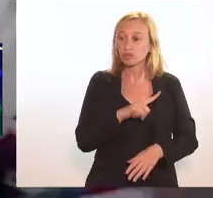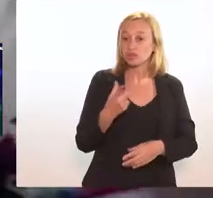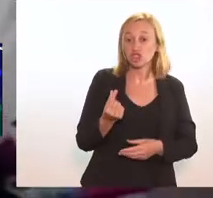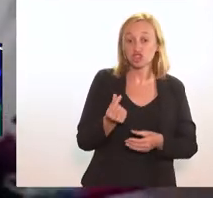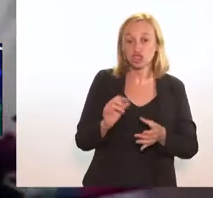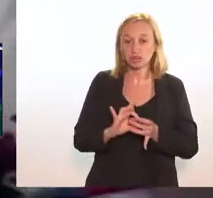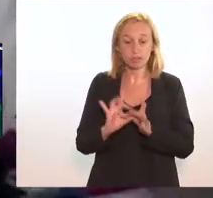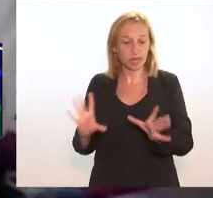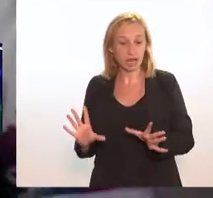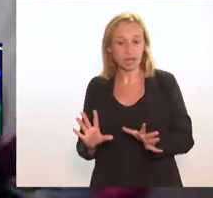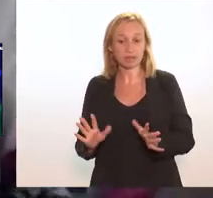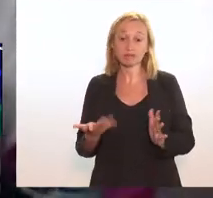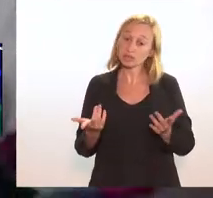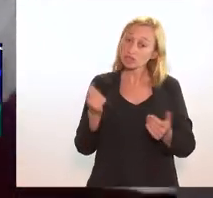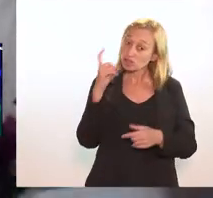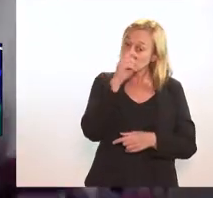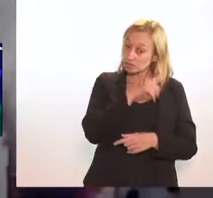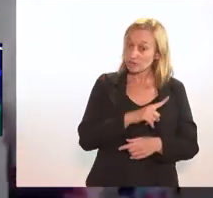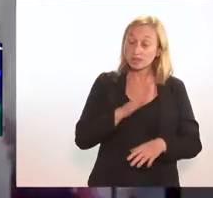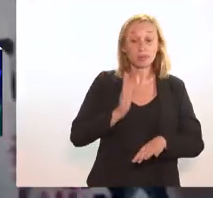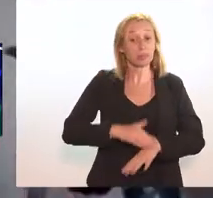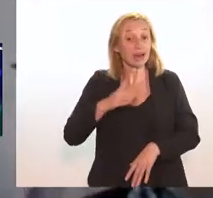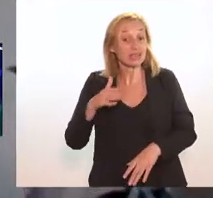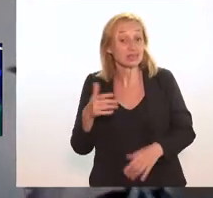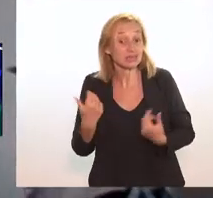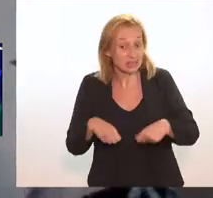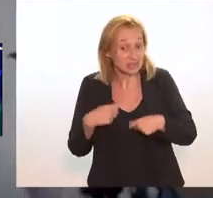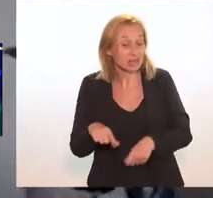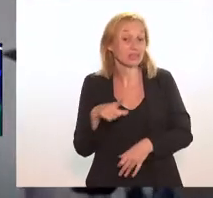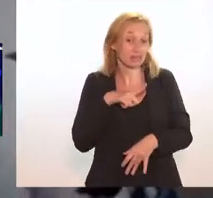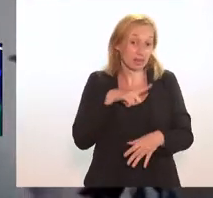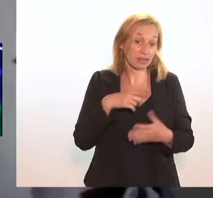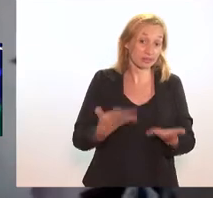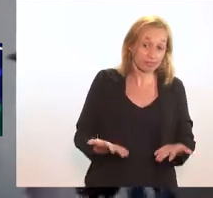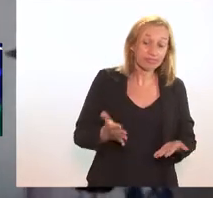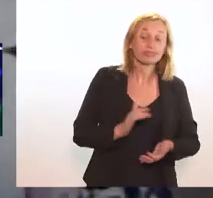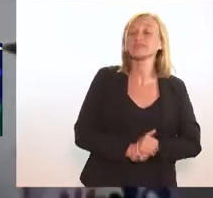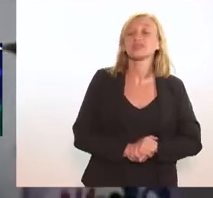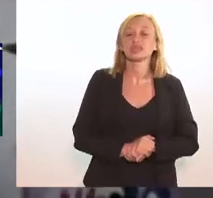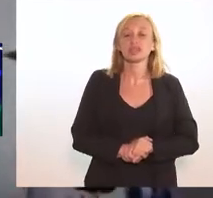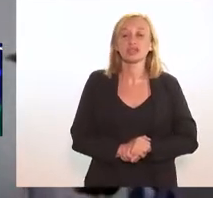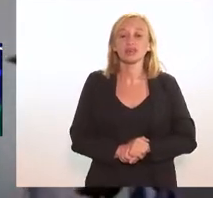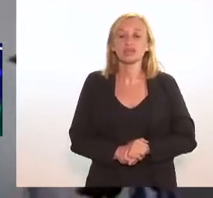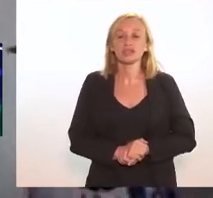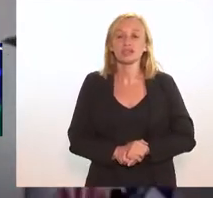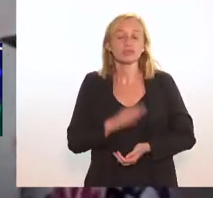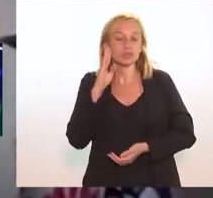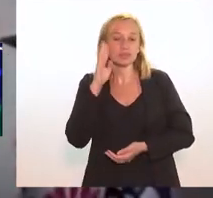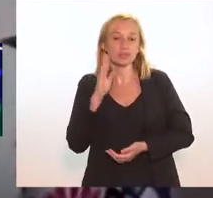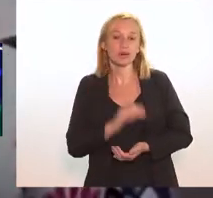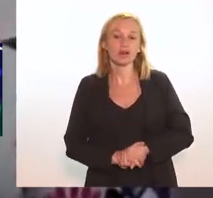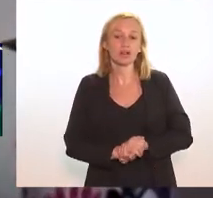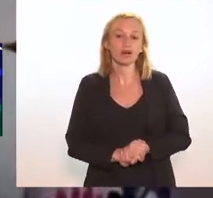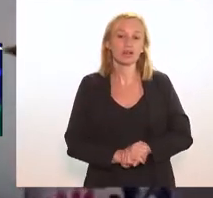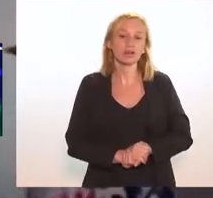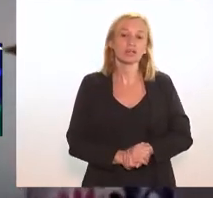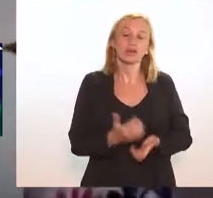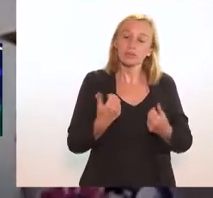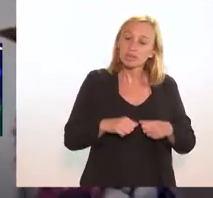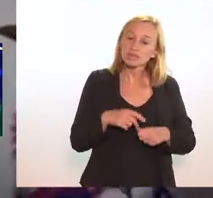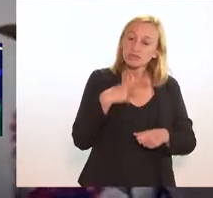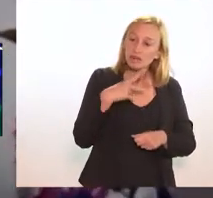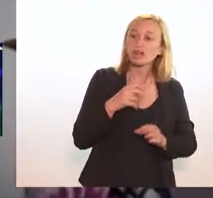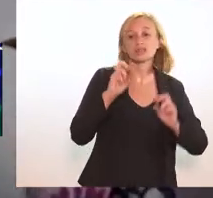à mercê, né, de passar mais necessidade do que já está passando. Então, o crédito consignado é fundamental. Luiz Paulo vem debatendo essa